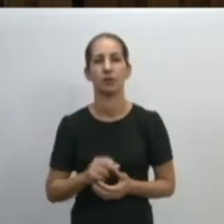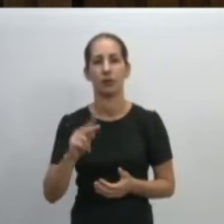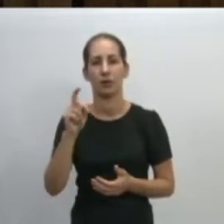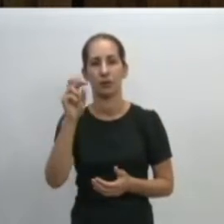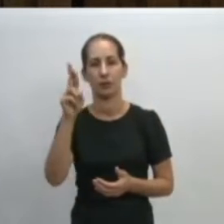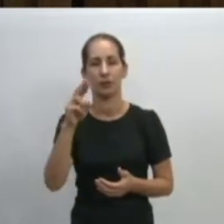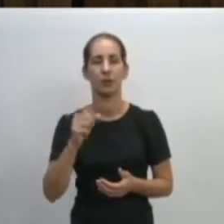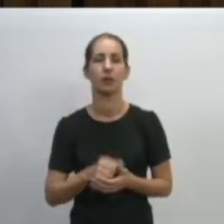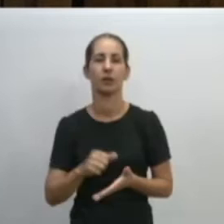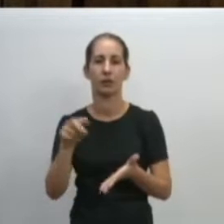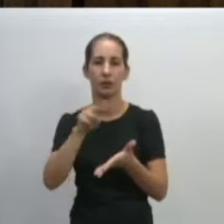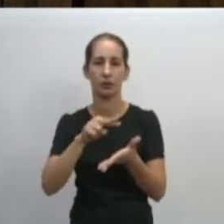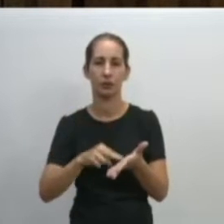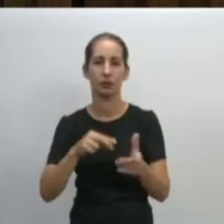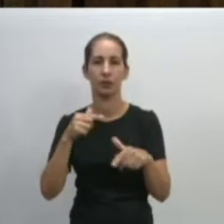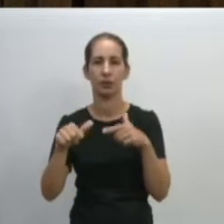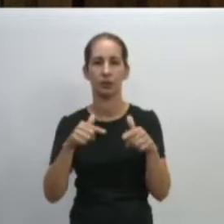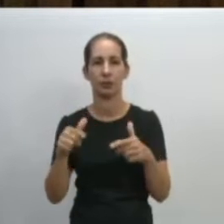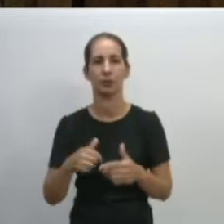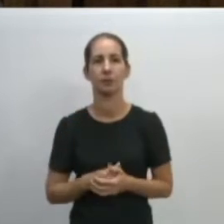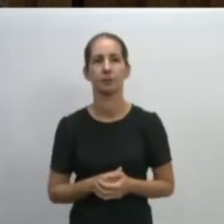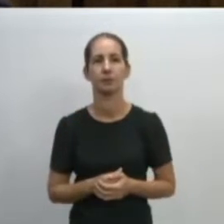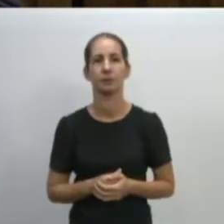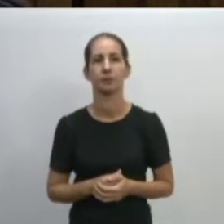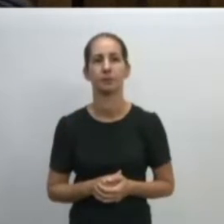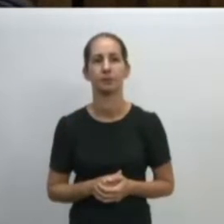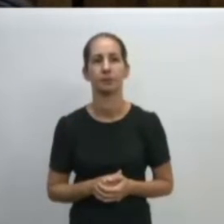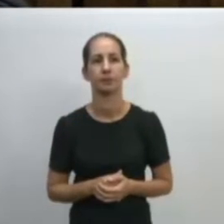Kleber, para proceder à leitura do expediente.